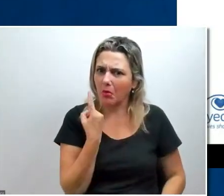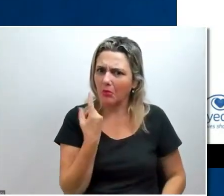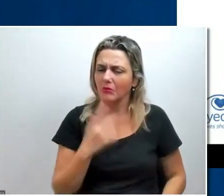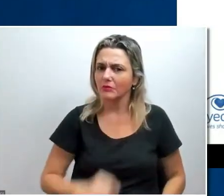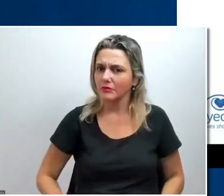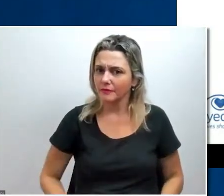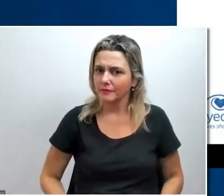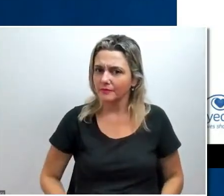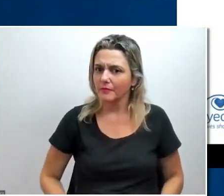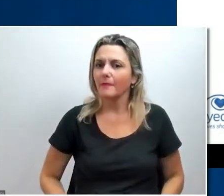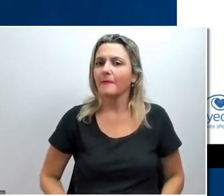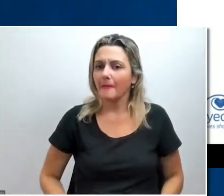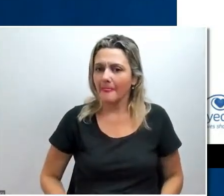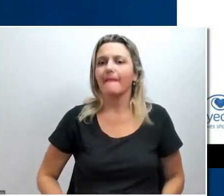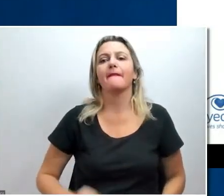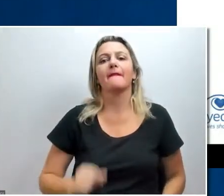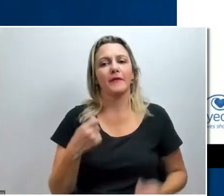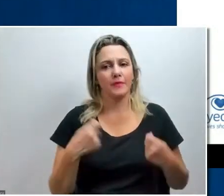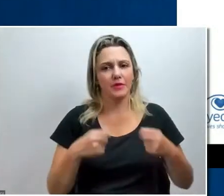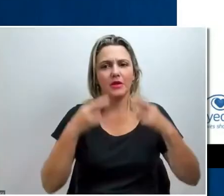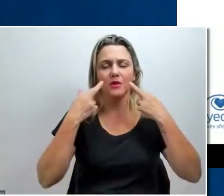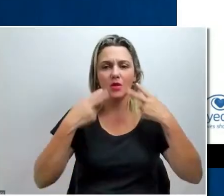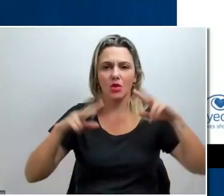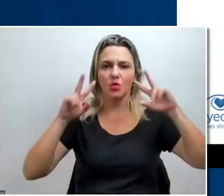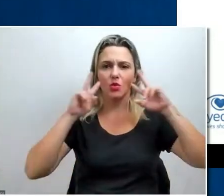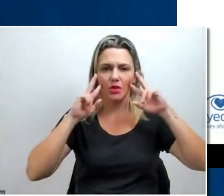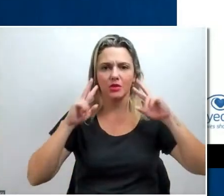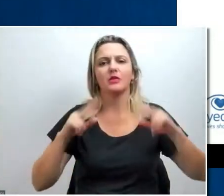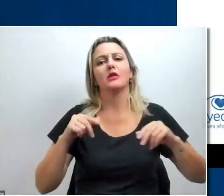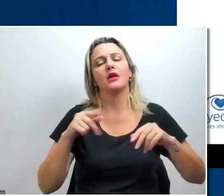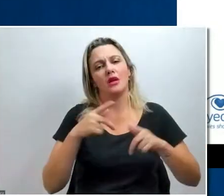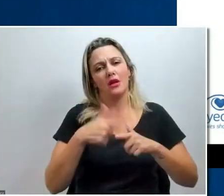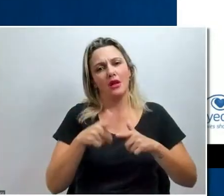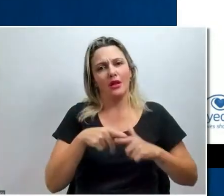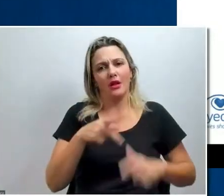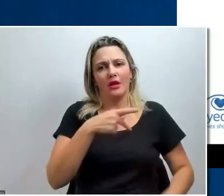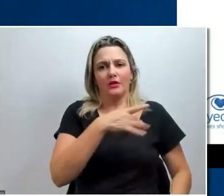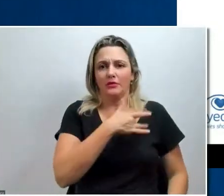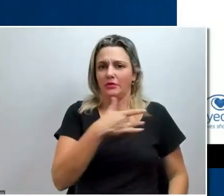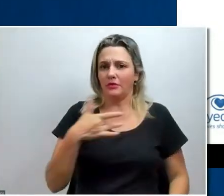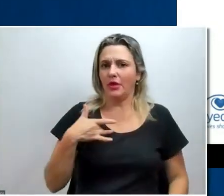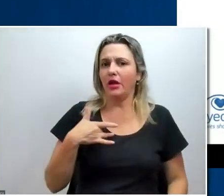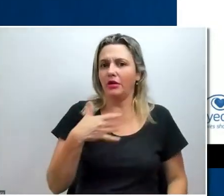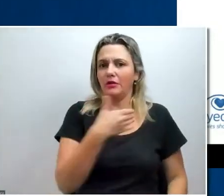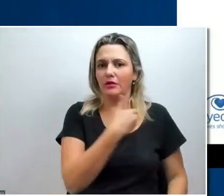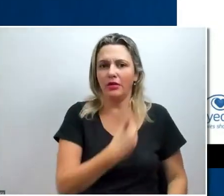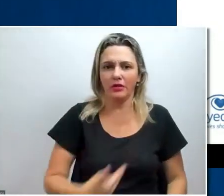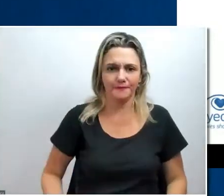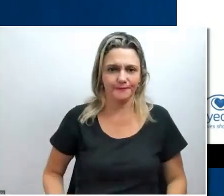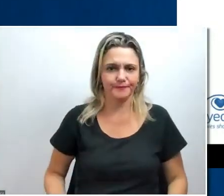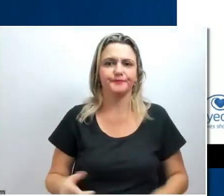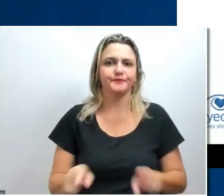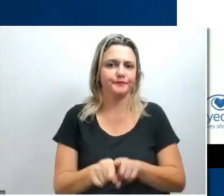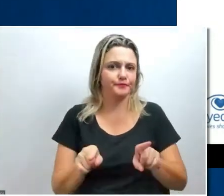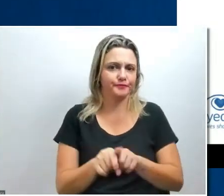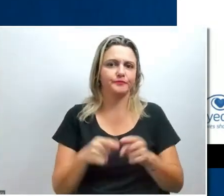reconhecer o transtorno do espectro do autismo como problema de saúde pública, nós precisamos saber quanto nós somos, né? Nós precisamos de um estudo de prevalência. As